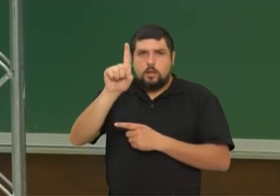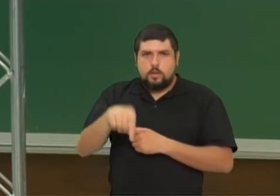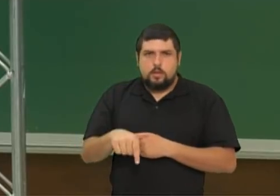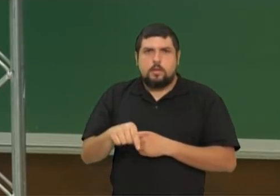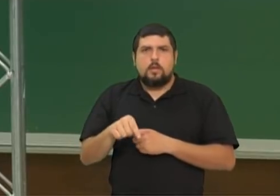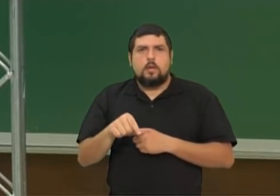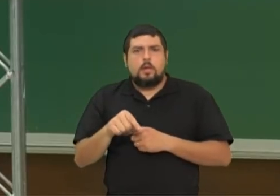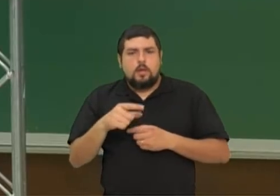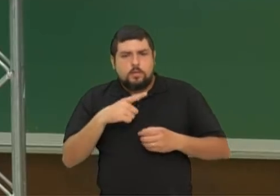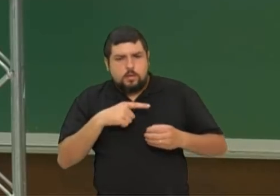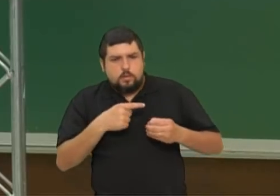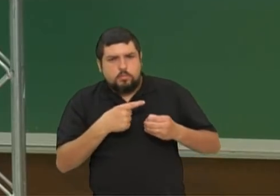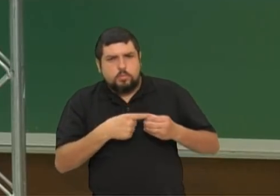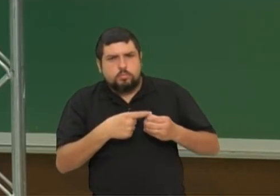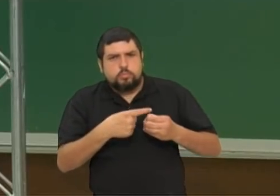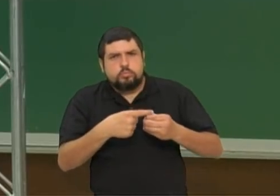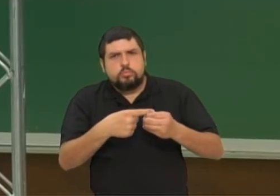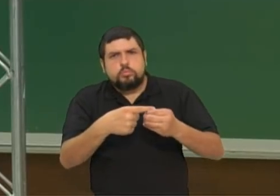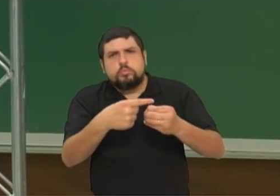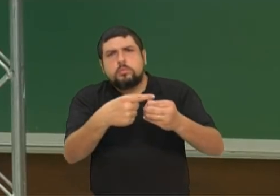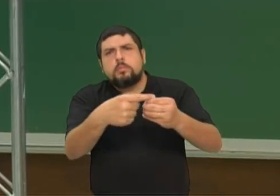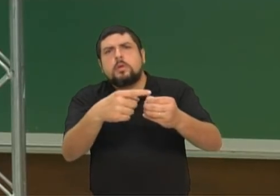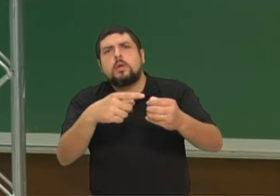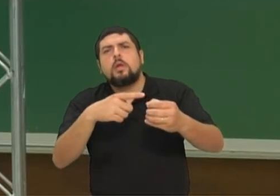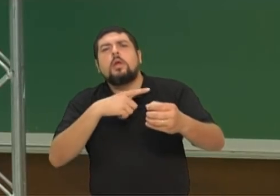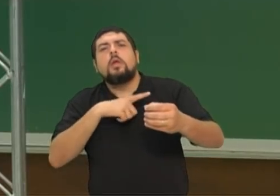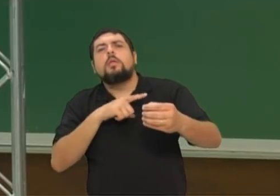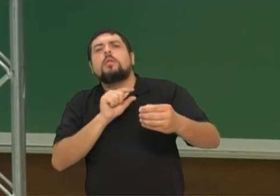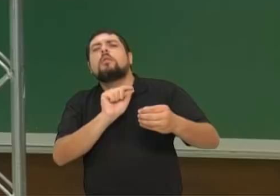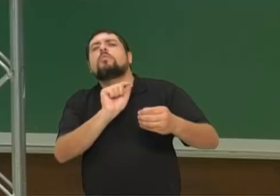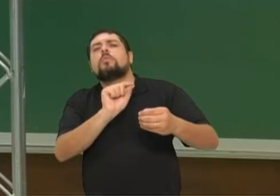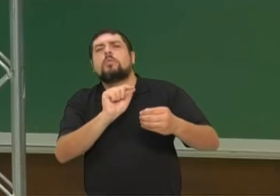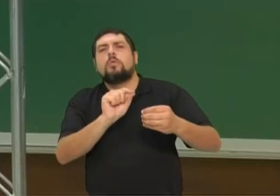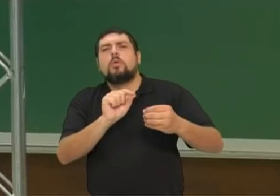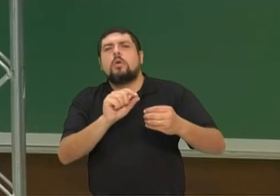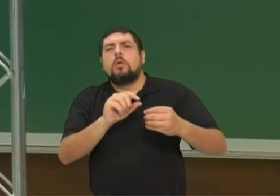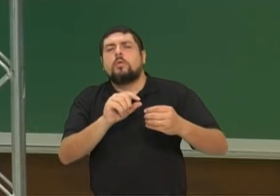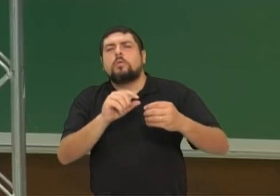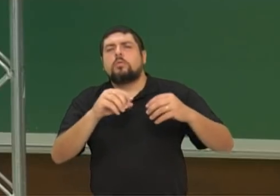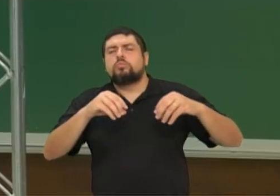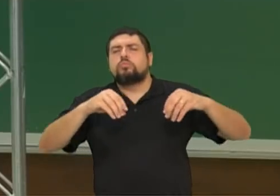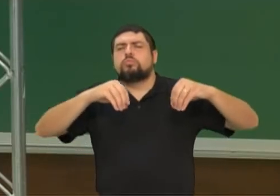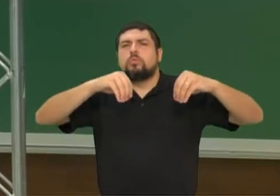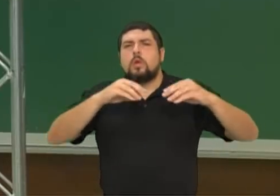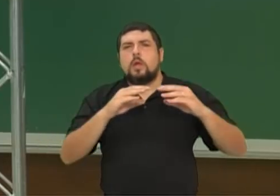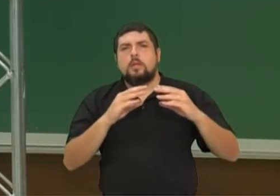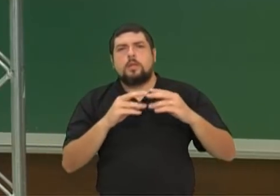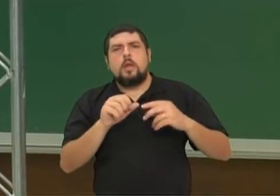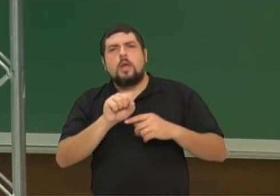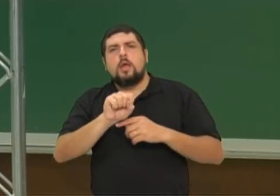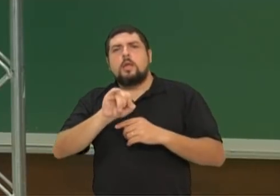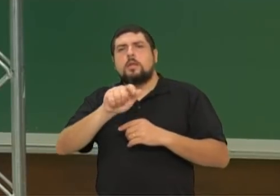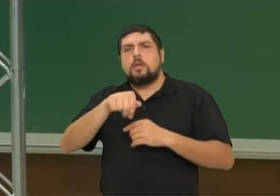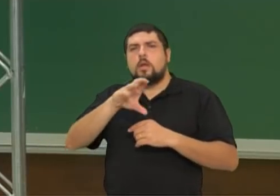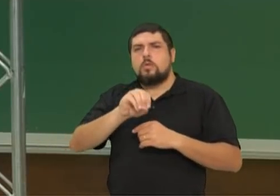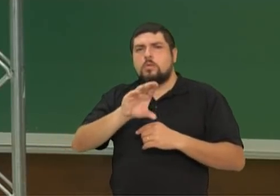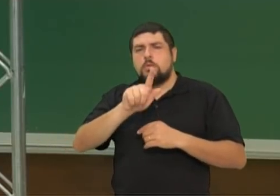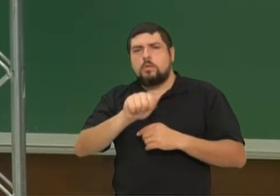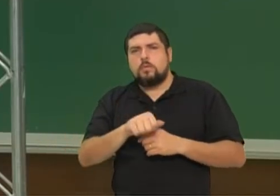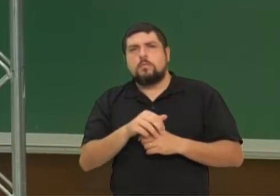que passa por vários ou várias A. Mesquitas e sinagogas. B. Santuários e igrejas.